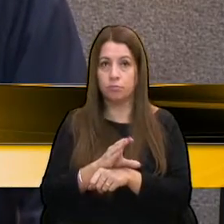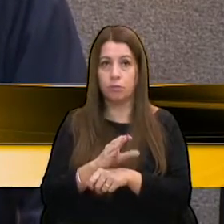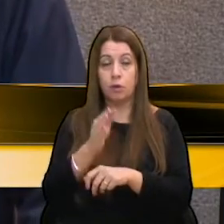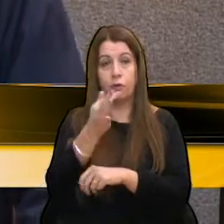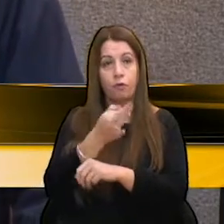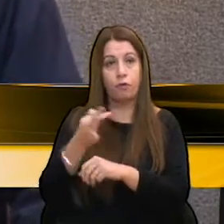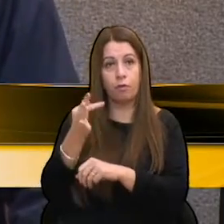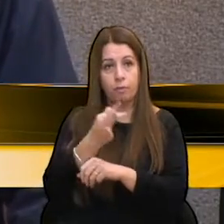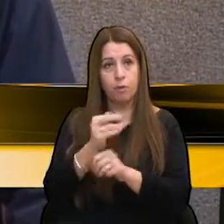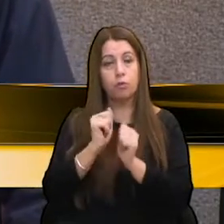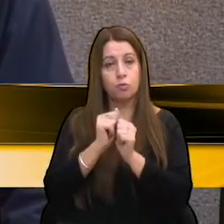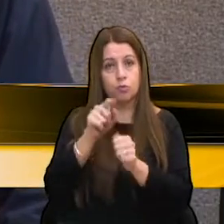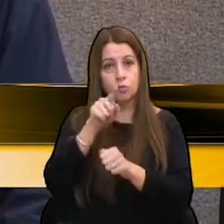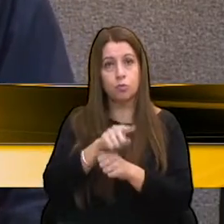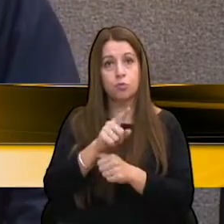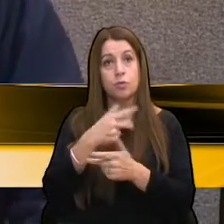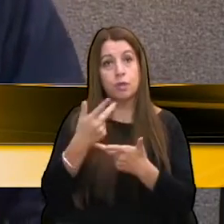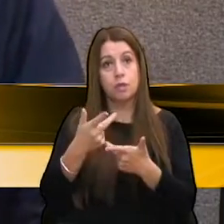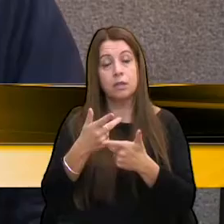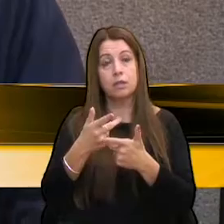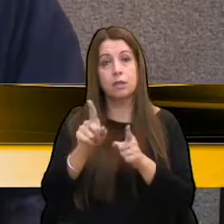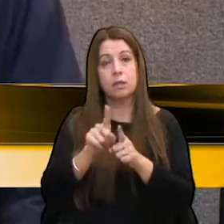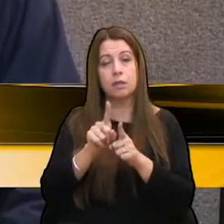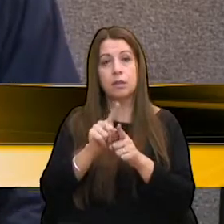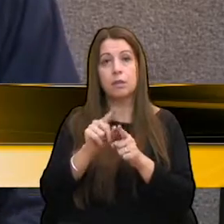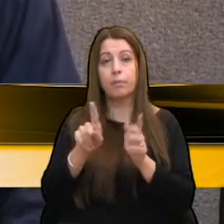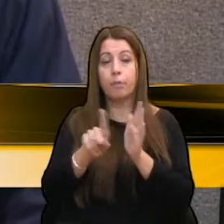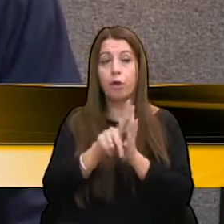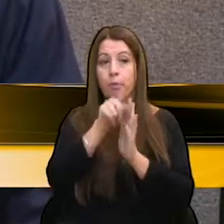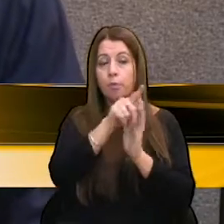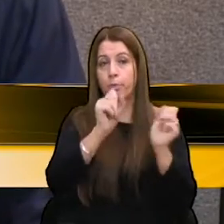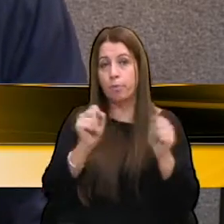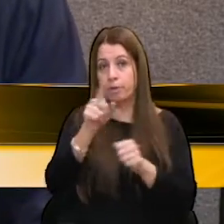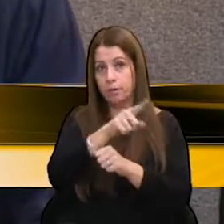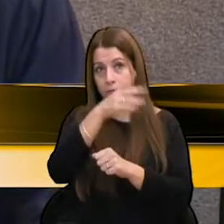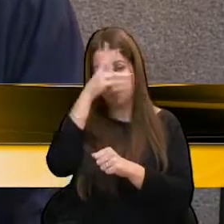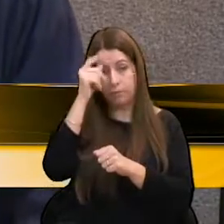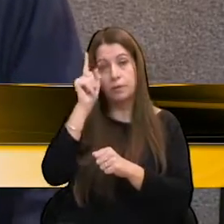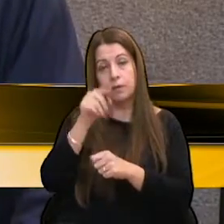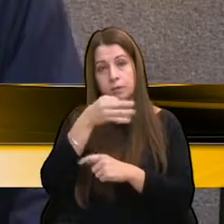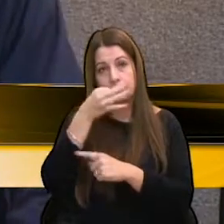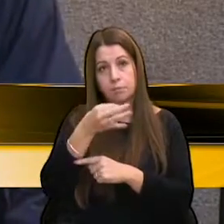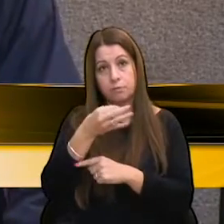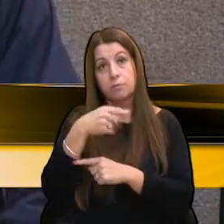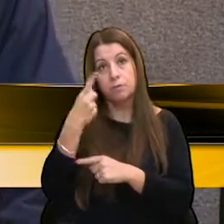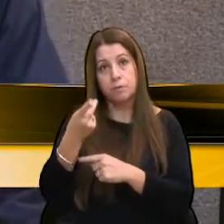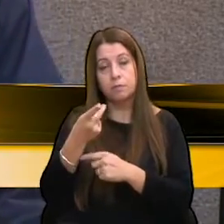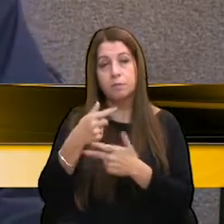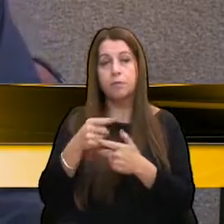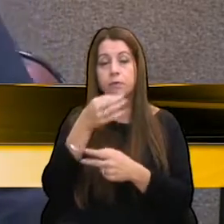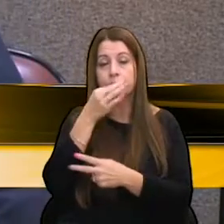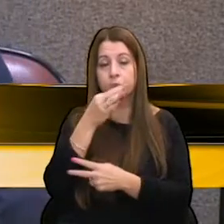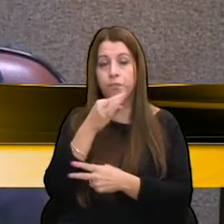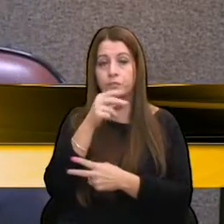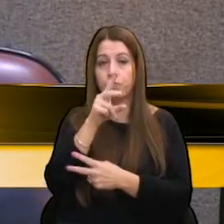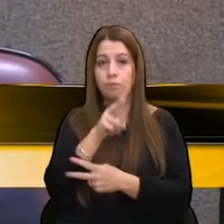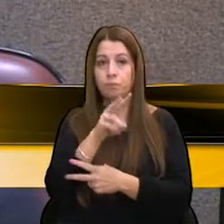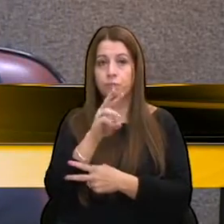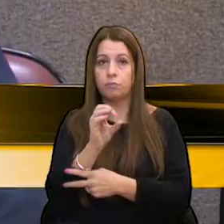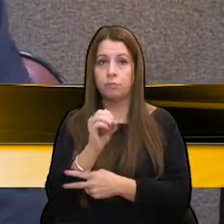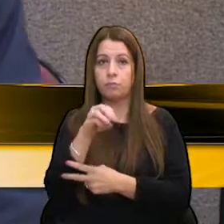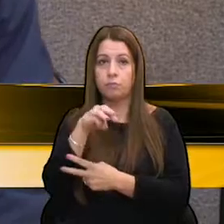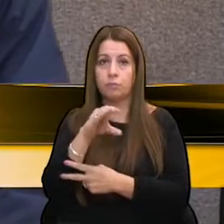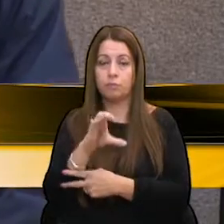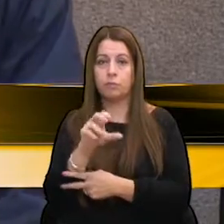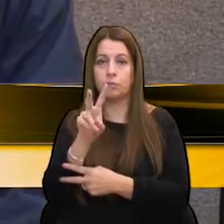formal decorrente de vício de iniciativa. Este é o parecer, salvo o melhor juízo, Caxias do Sul, 20